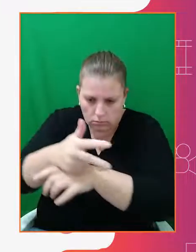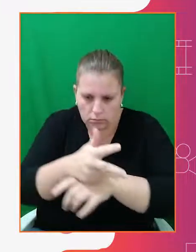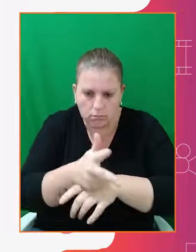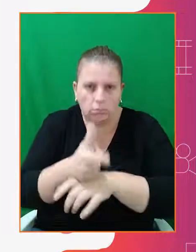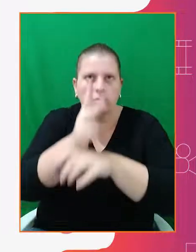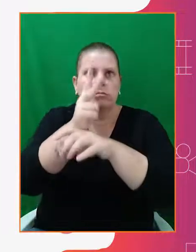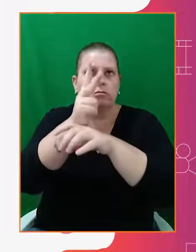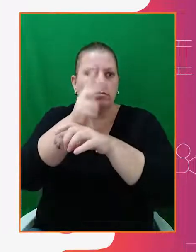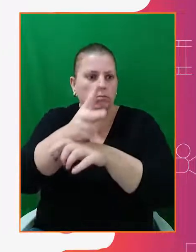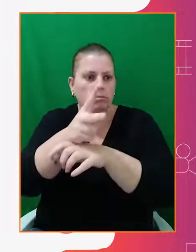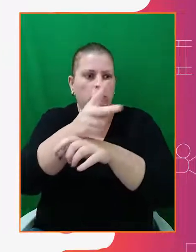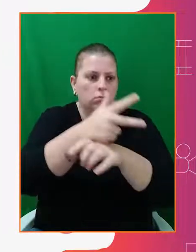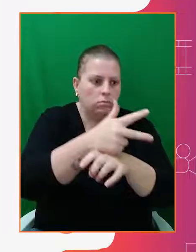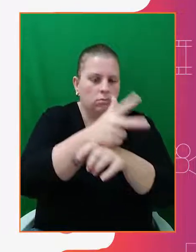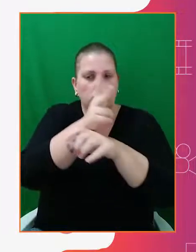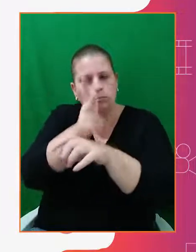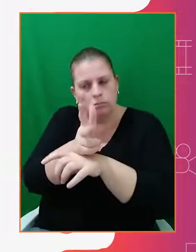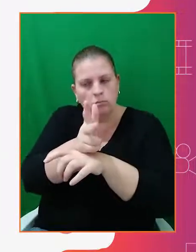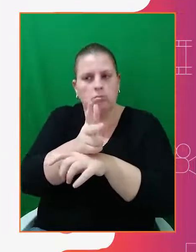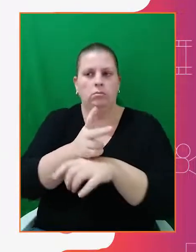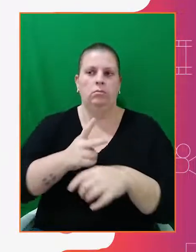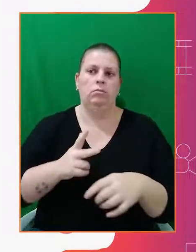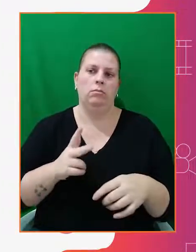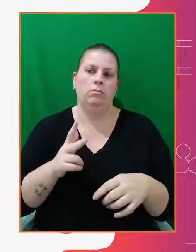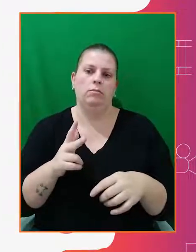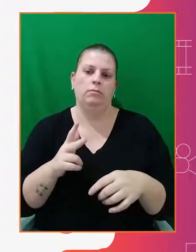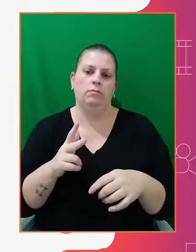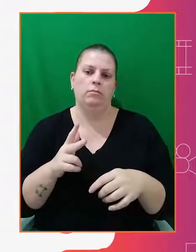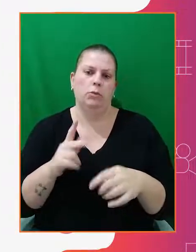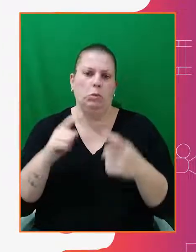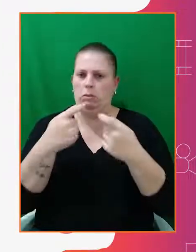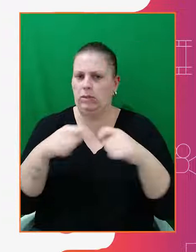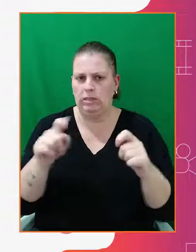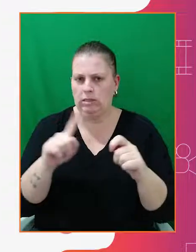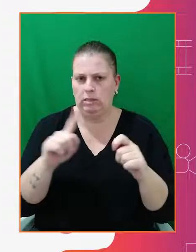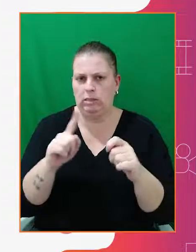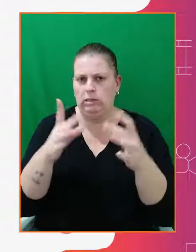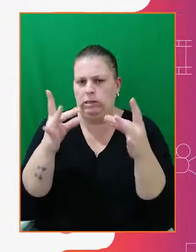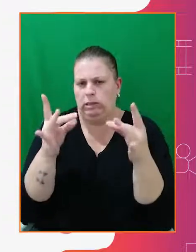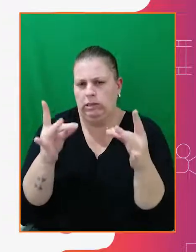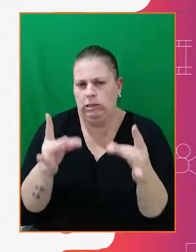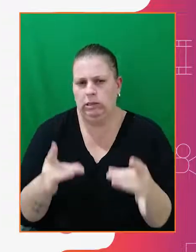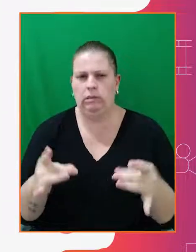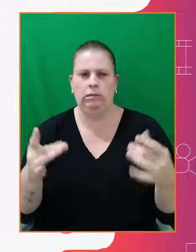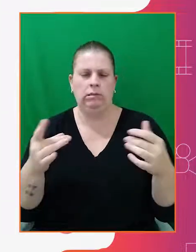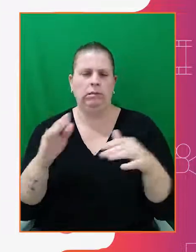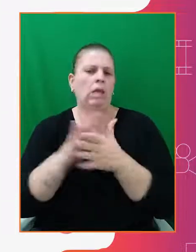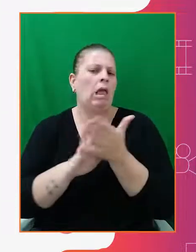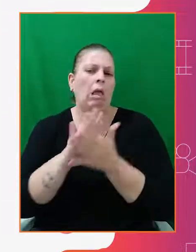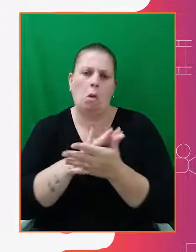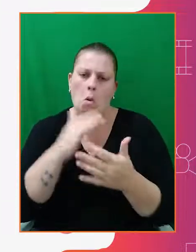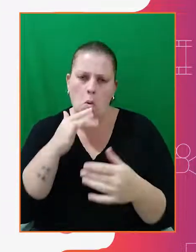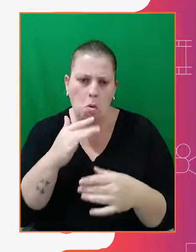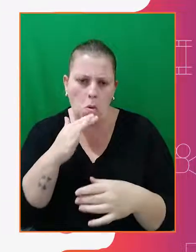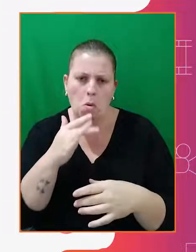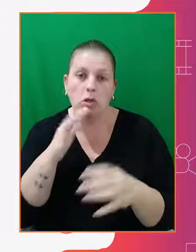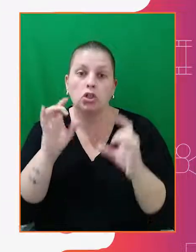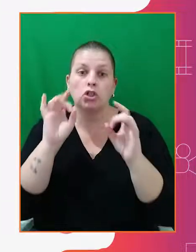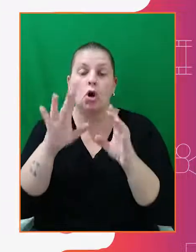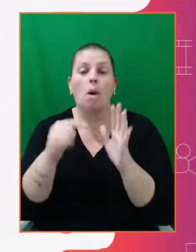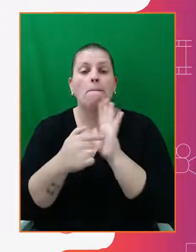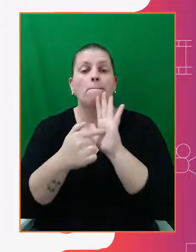câmera. Ele pode ser um rascunho de pouca definição, não muito bem desenhado, inclusive, né, com ou sem